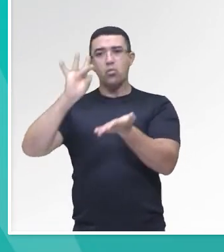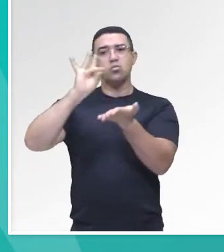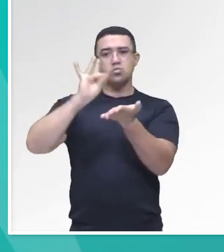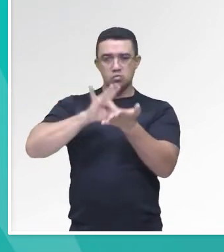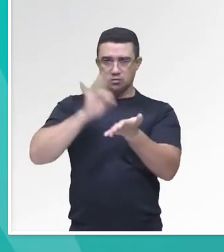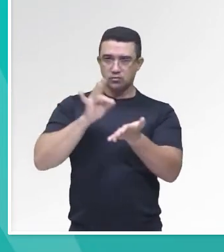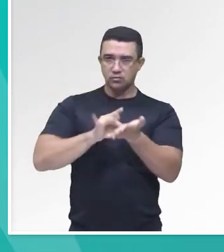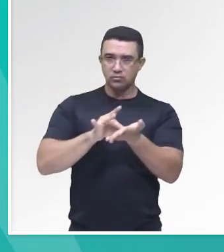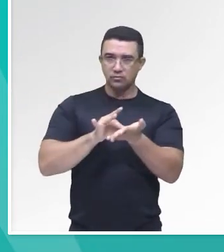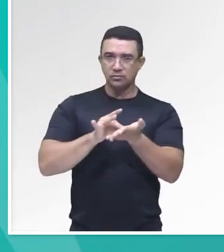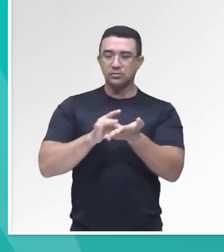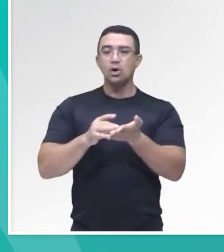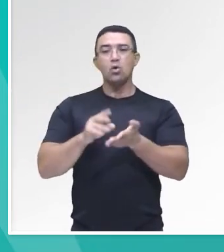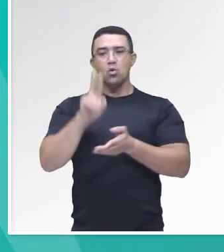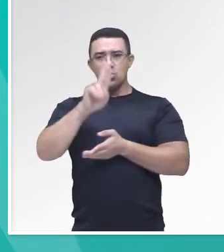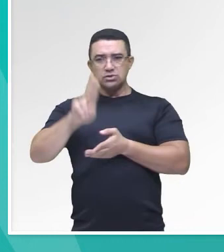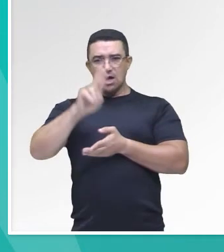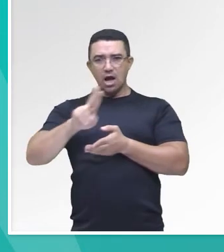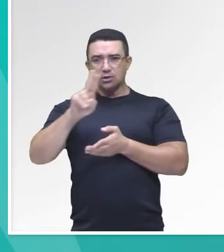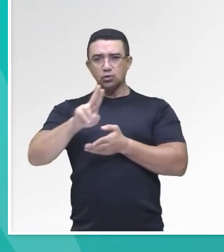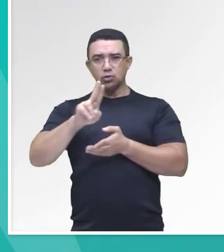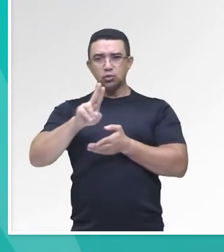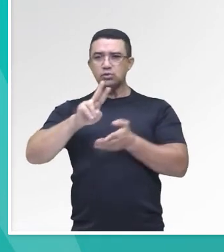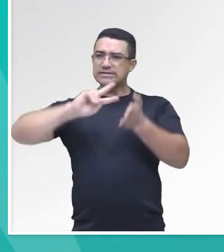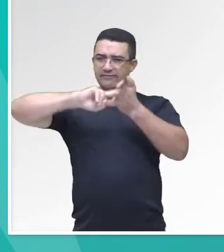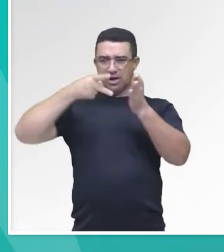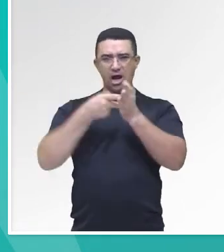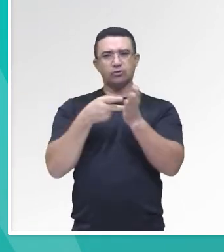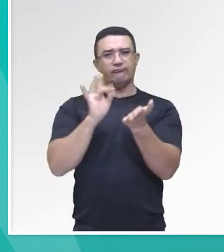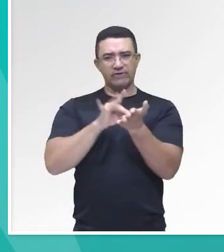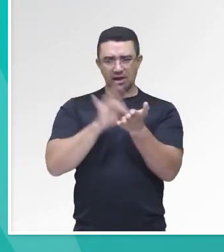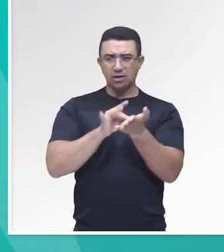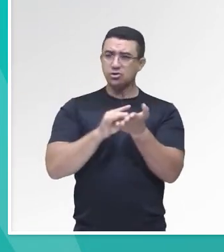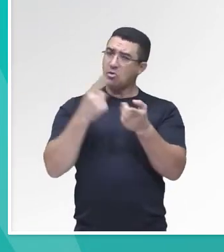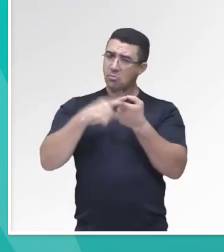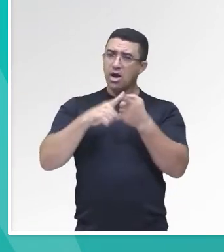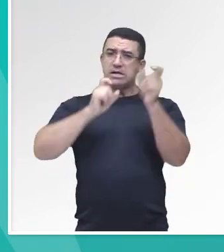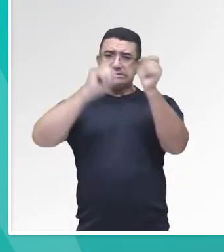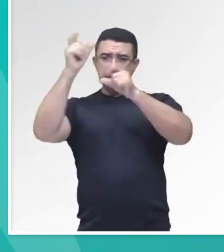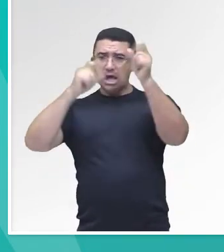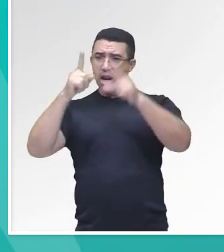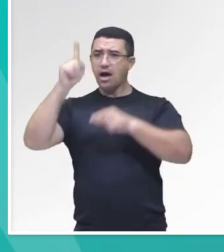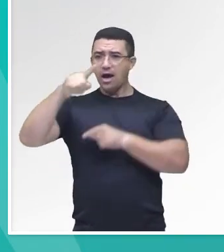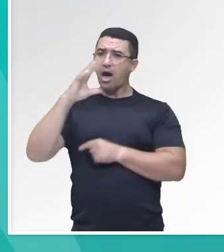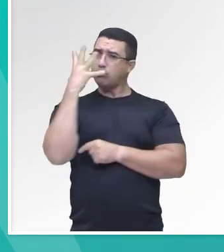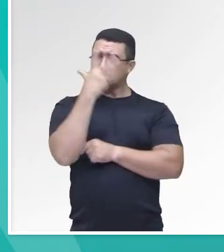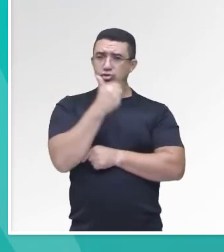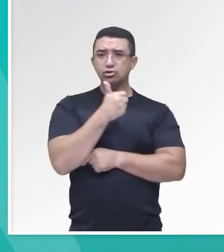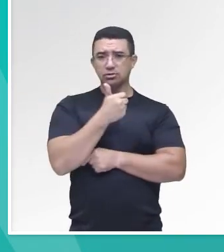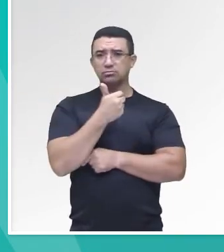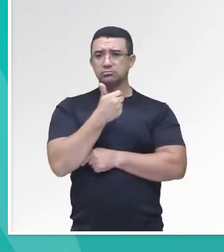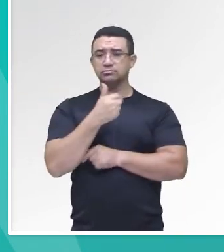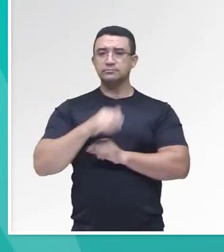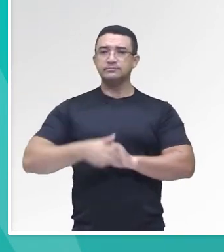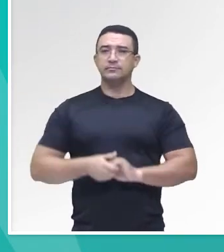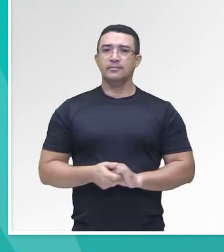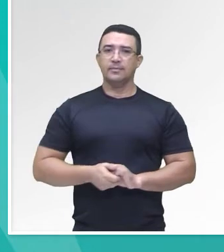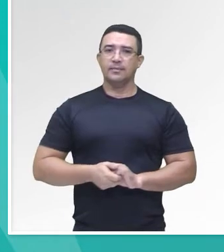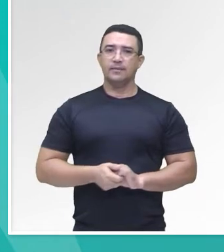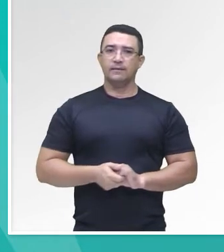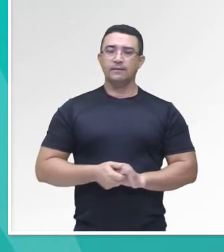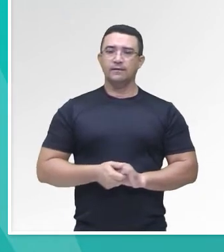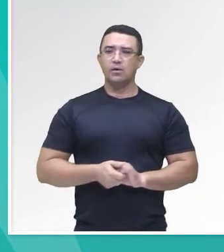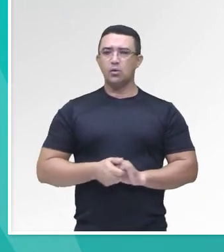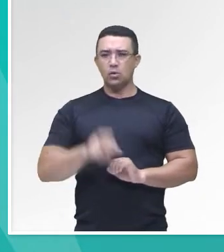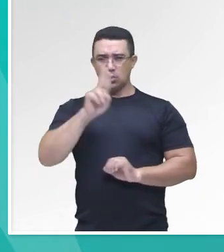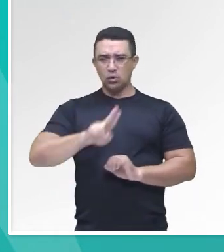Estou usando o sentido real, porque ele é belo, ele é encantador, né? E aí, quando você faz esse uso para